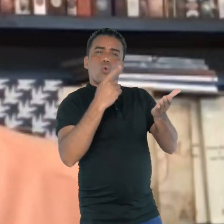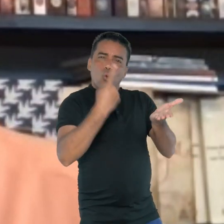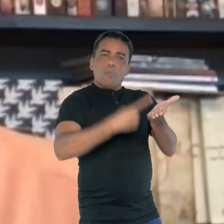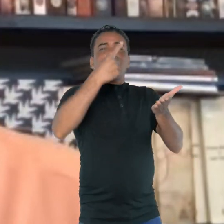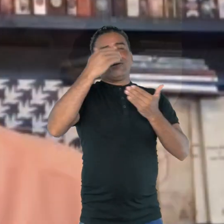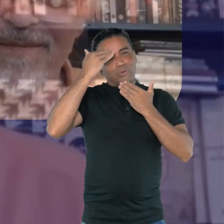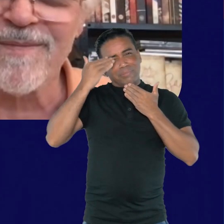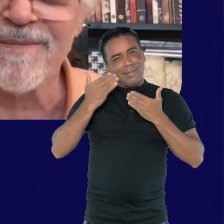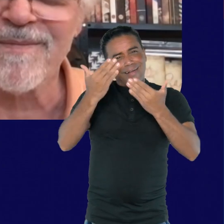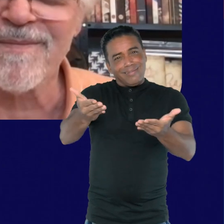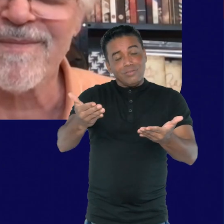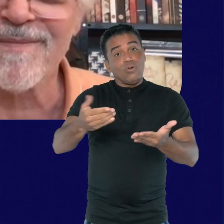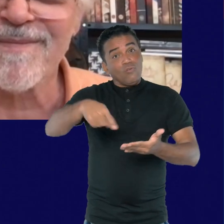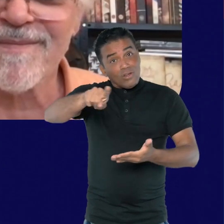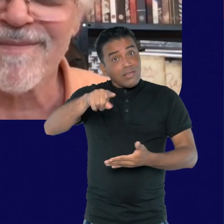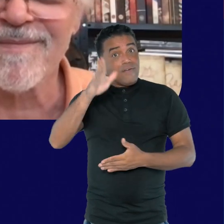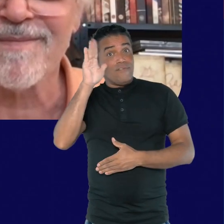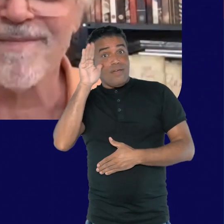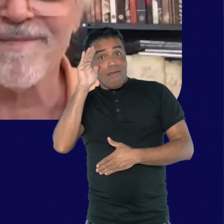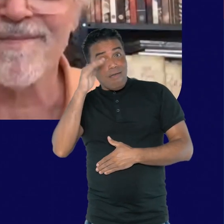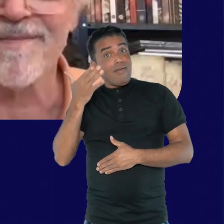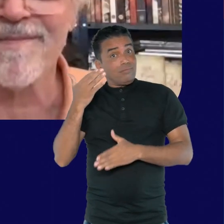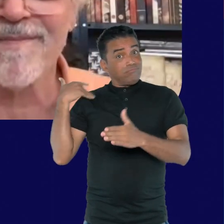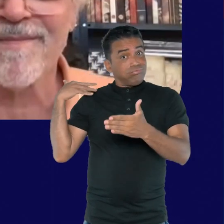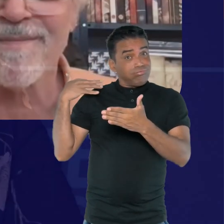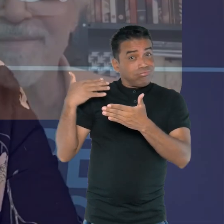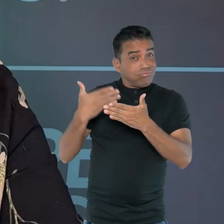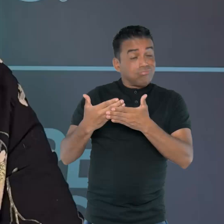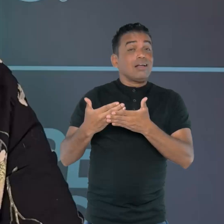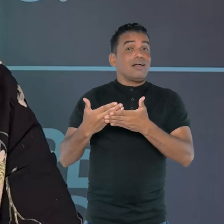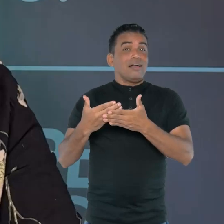Super combinado. Obrigadão, Hauer. E você